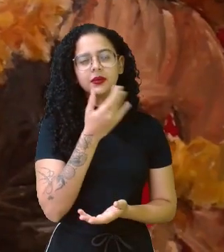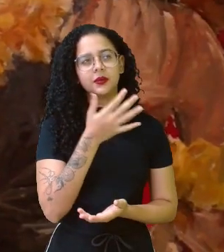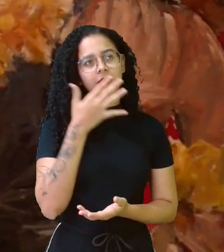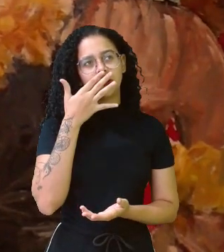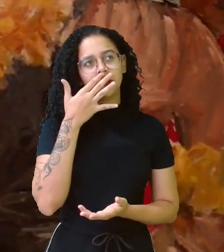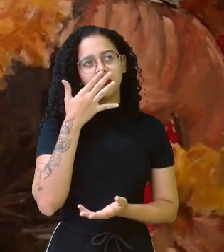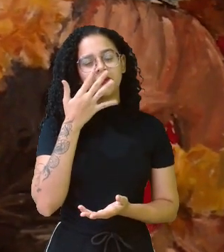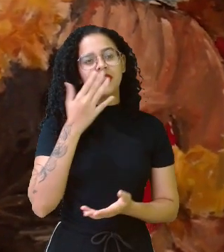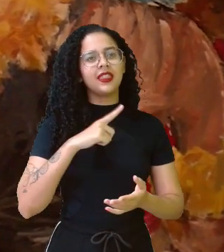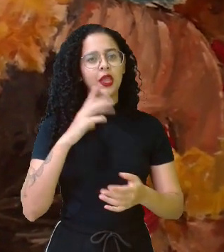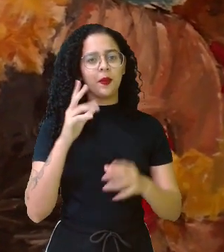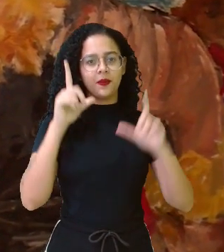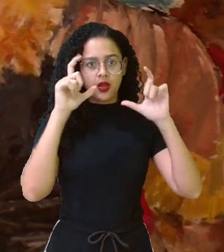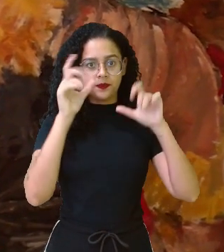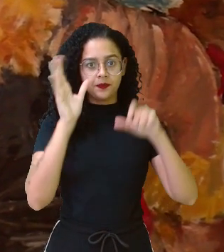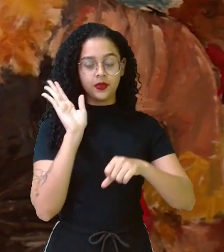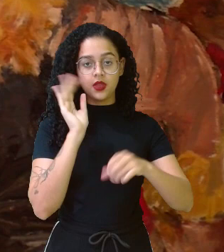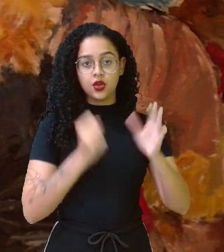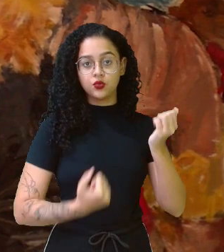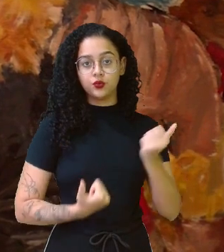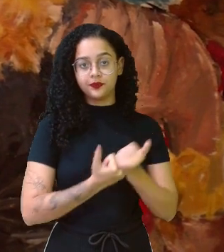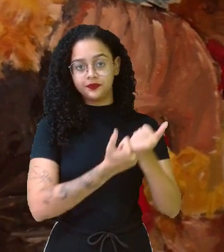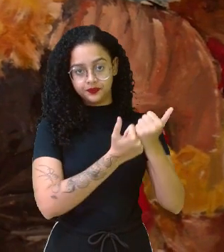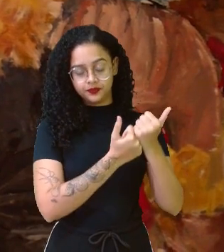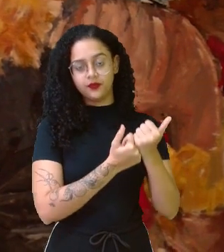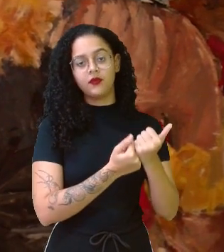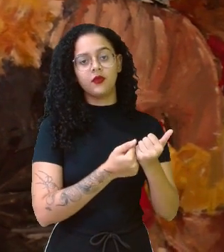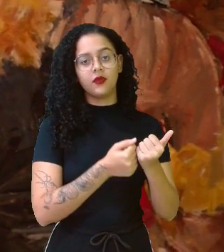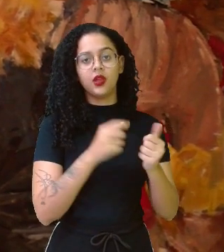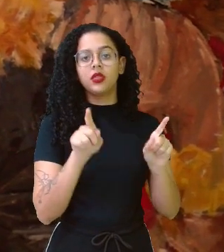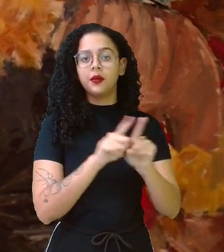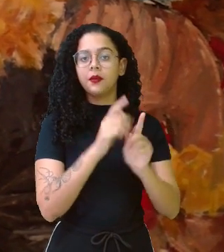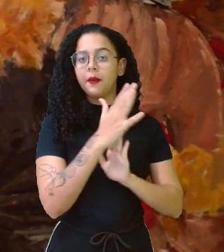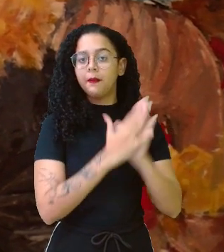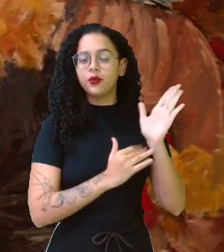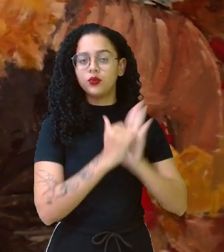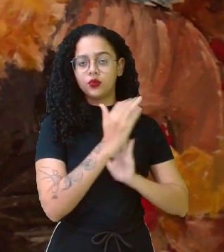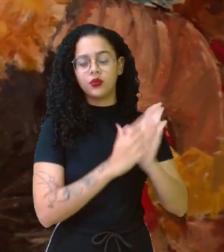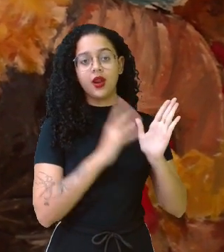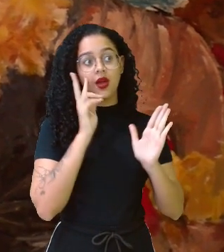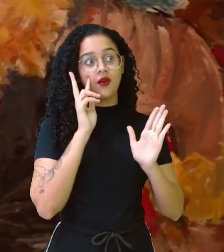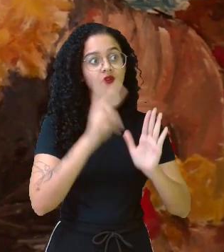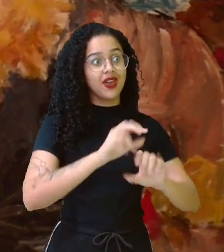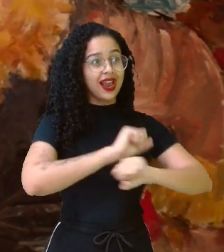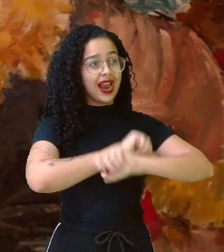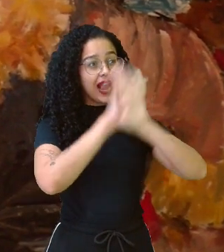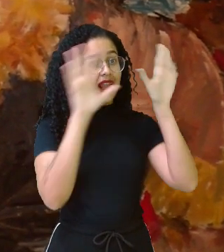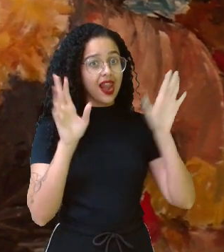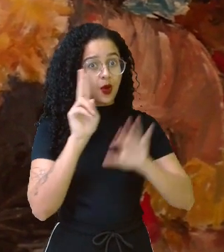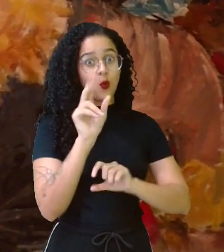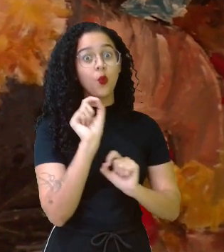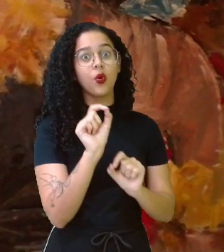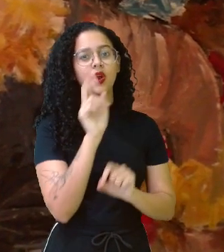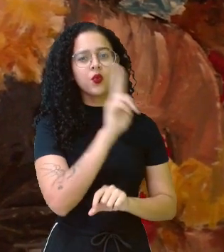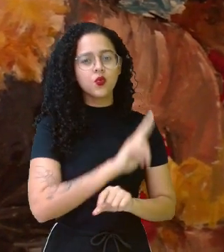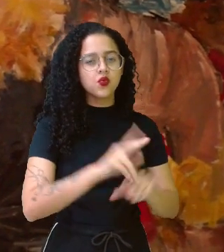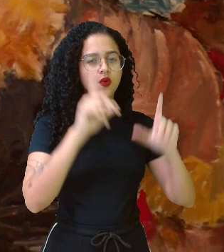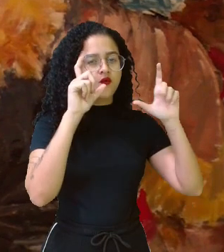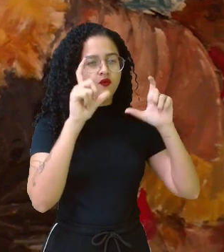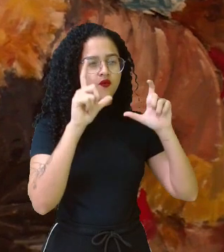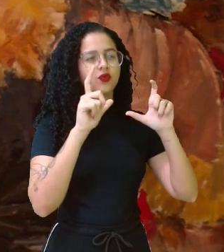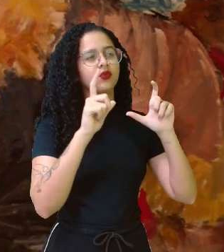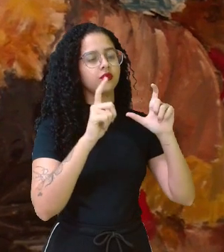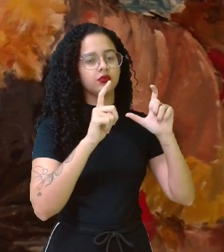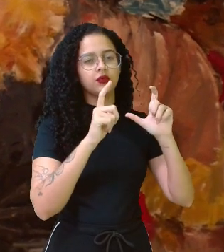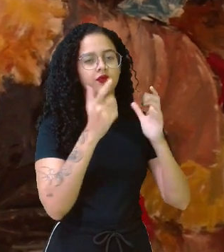da fotografia, né? Ele já vai utilizar uma pintura, mas a gente vê claramente que ele se utilizou, né, da fotografia como